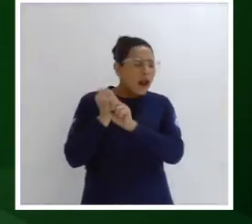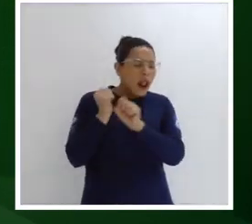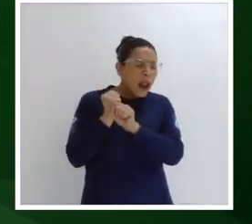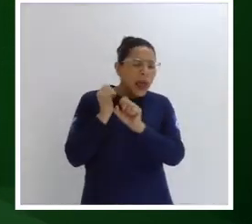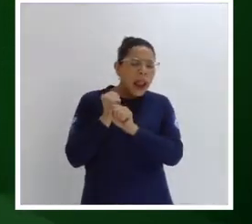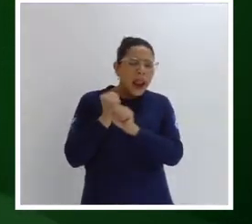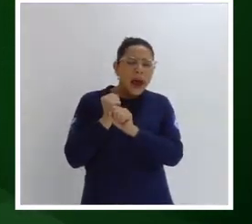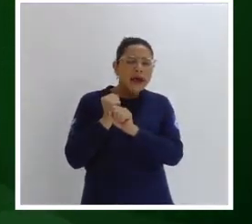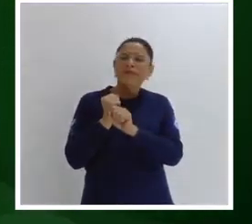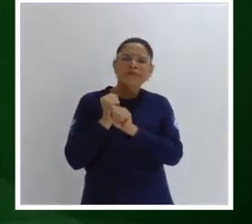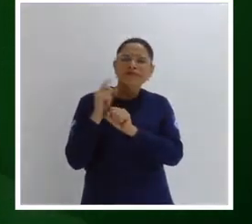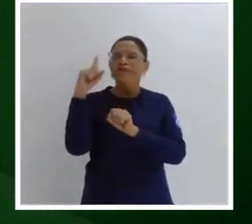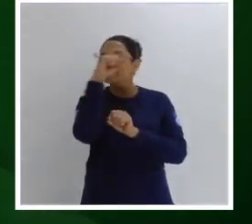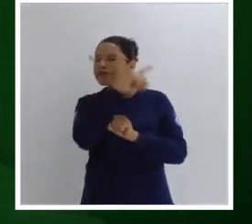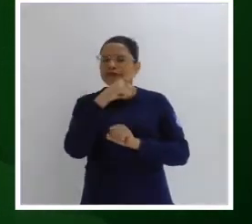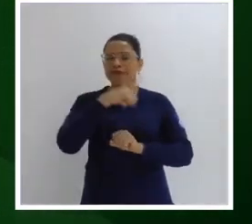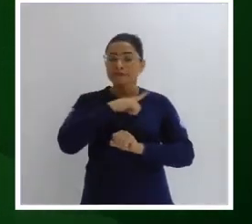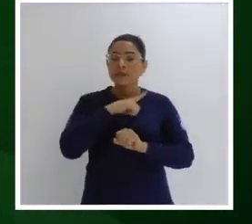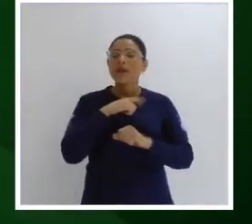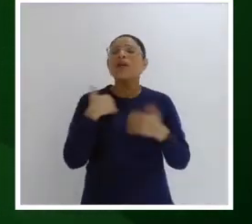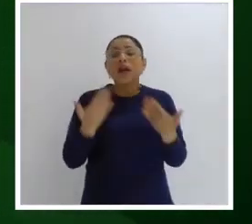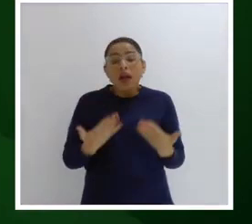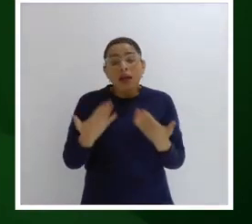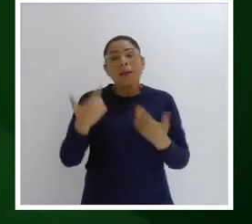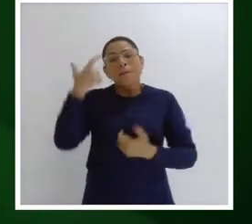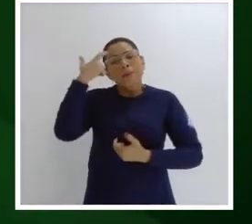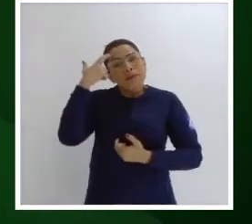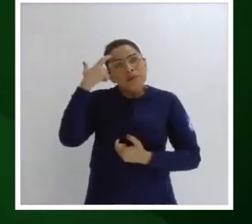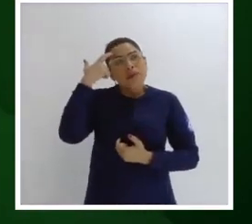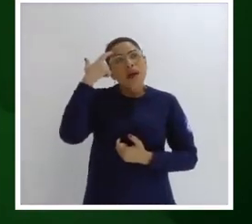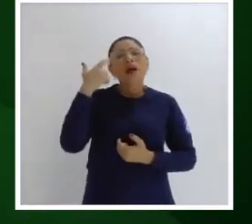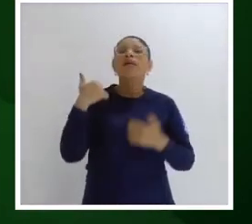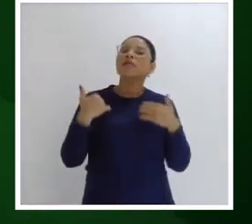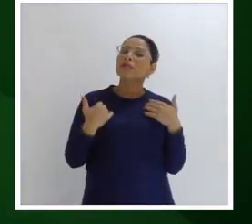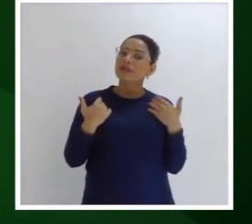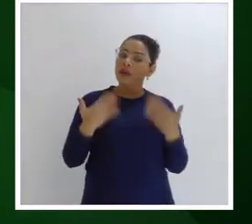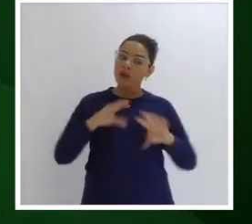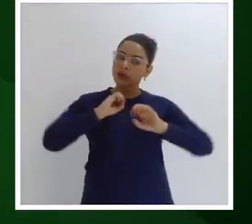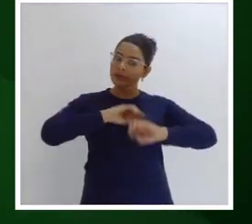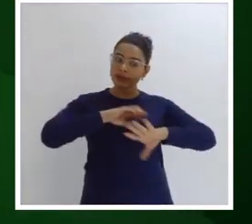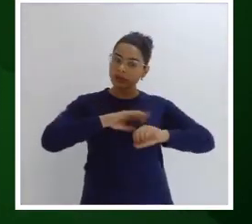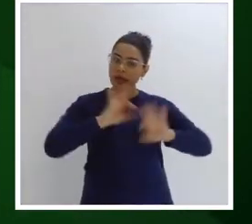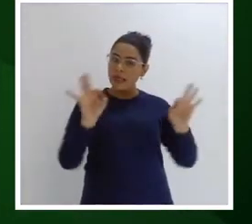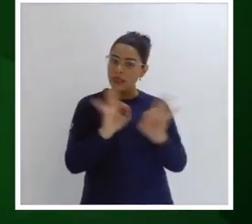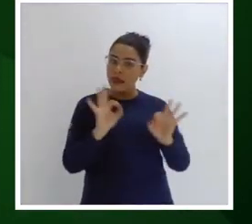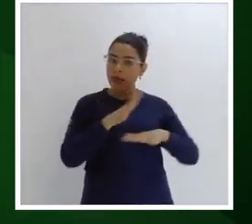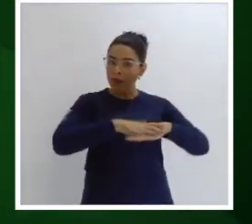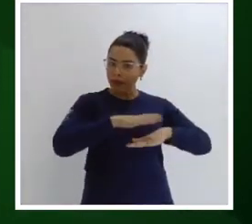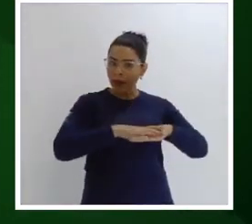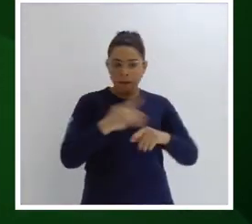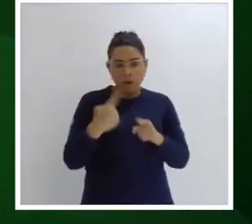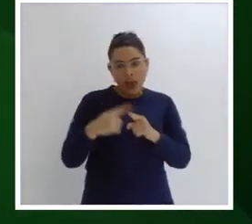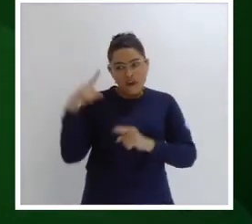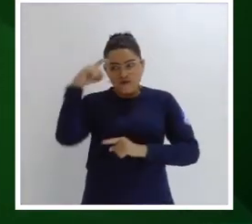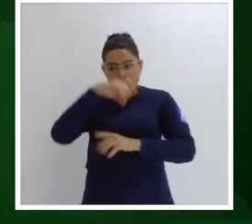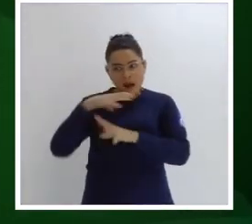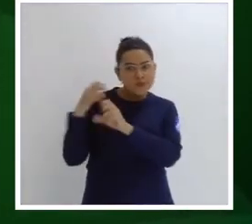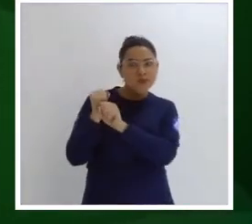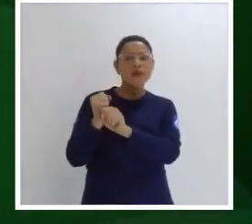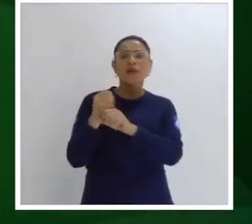E se a gente for pensar por aí você vai falar assim ah mas então a gente não ensina matemática porque ele tem esse calculia